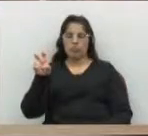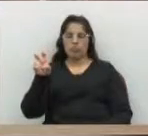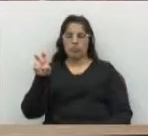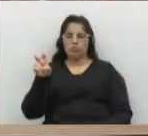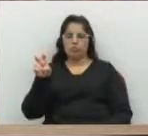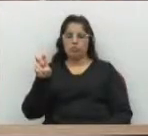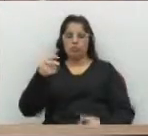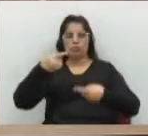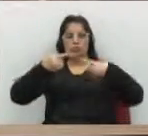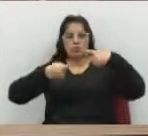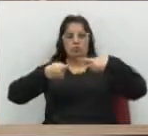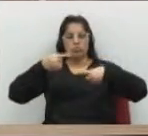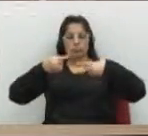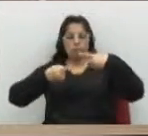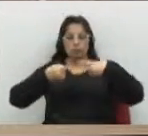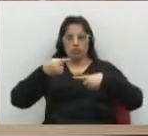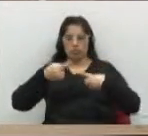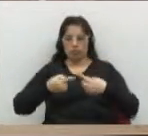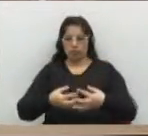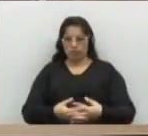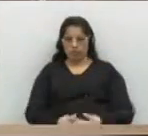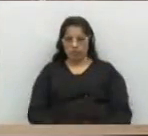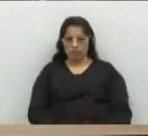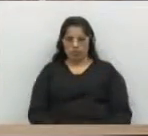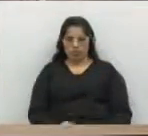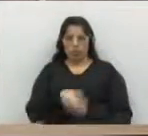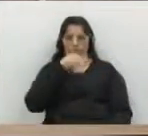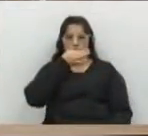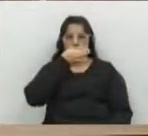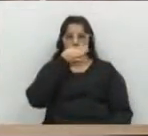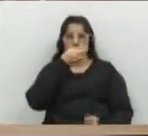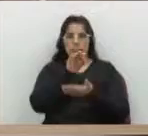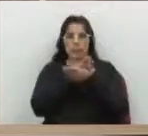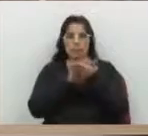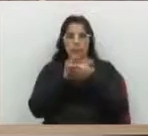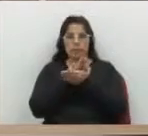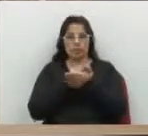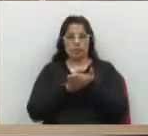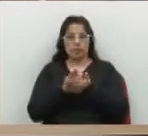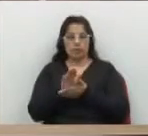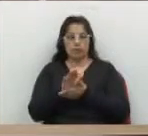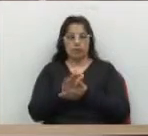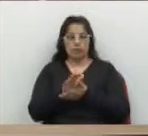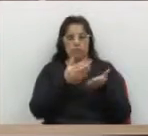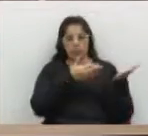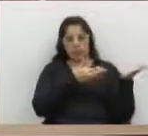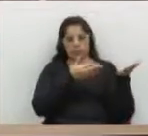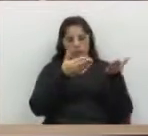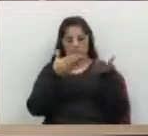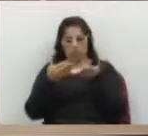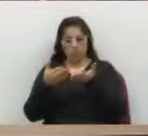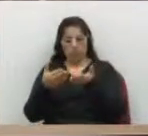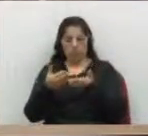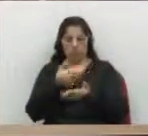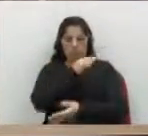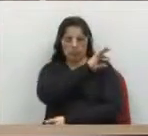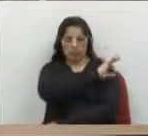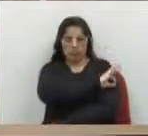475 está em discussão. Não havendo quem queira discutir, esta presidência encaminha ao senhor